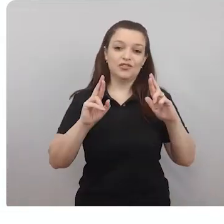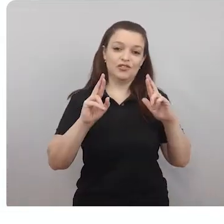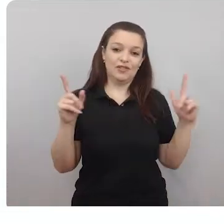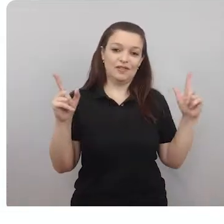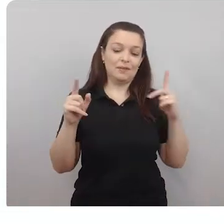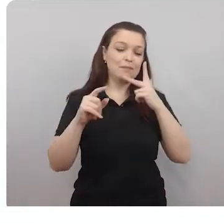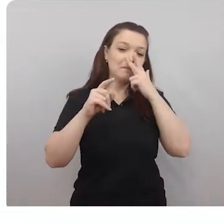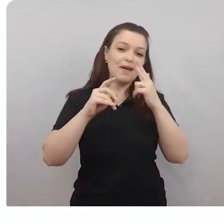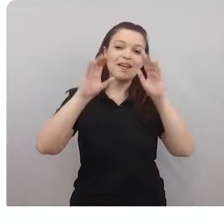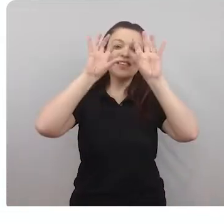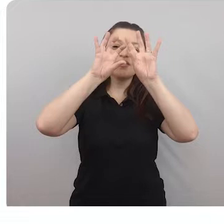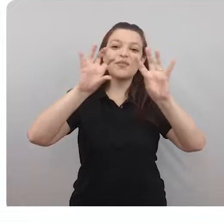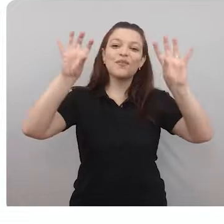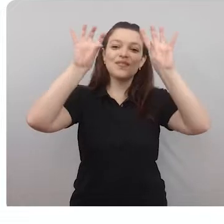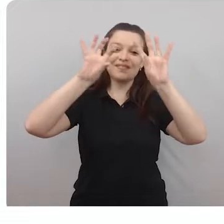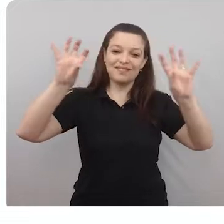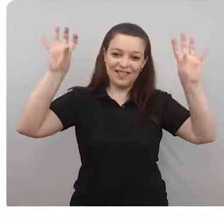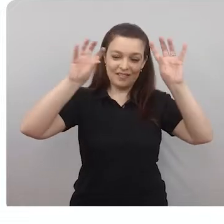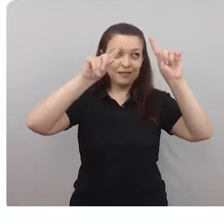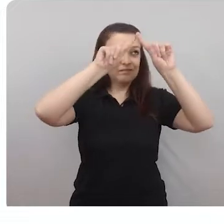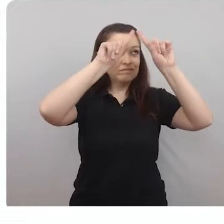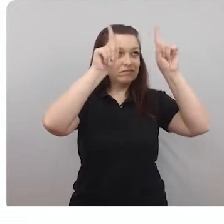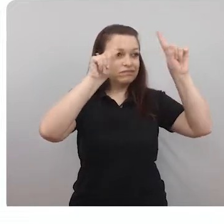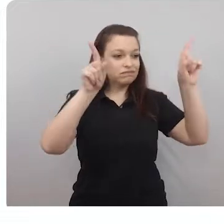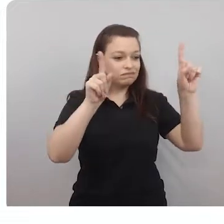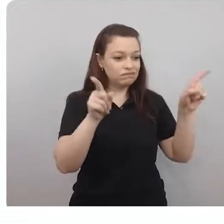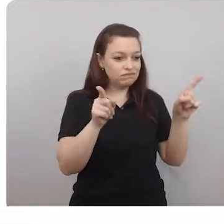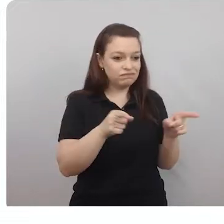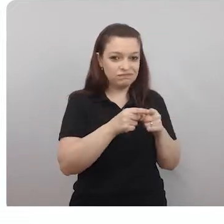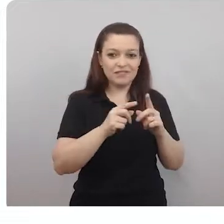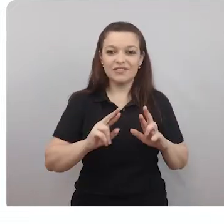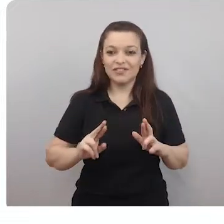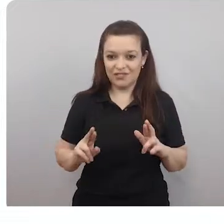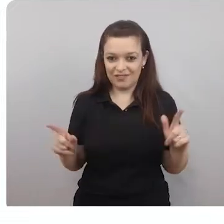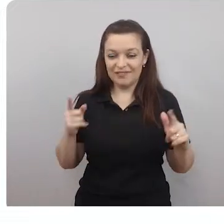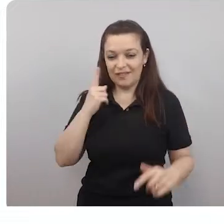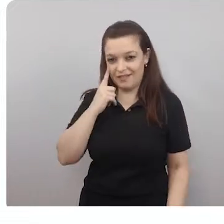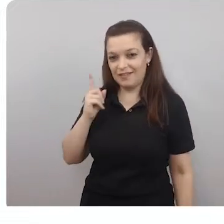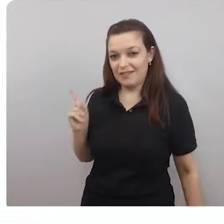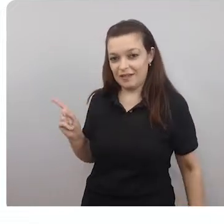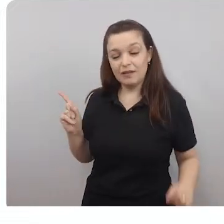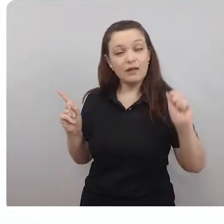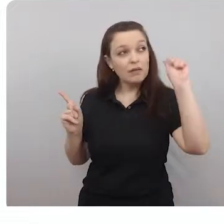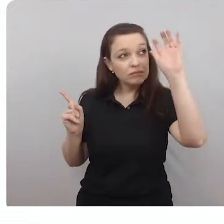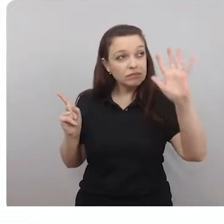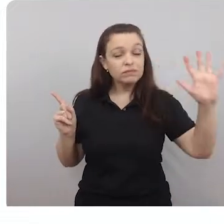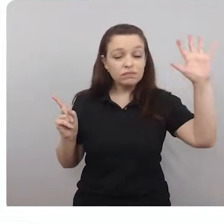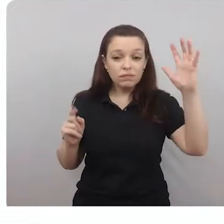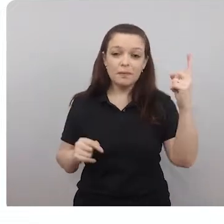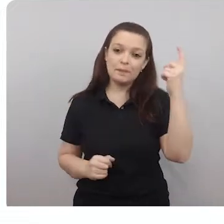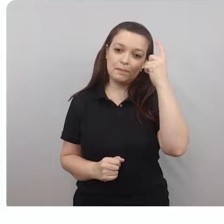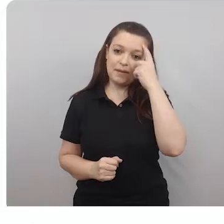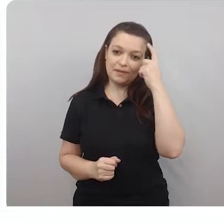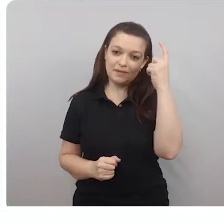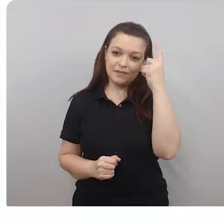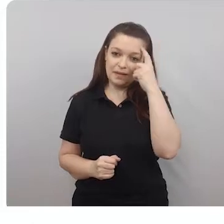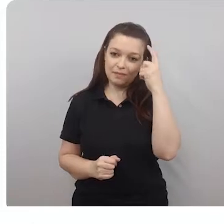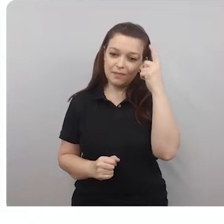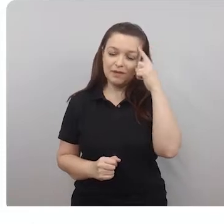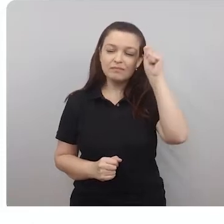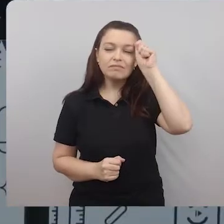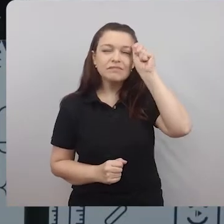rosa e que parece uma nuvem, não parece uma nuvem? Então nuvem nos faz lembrar